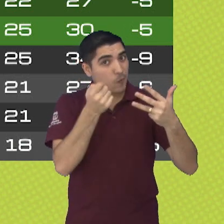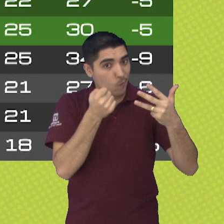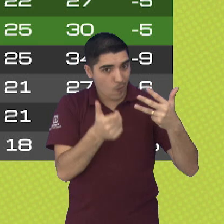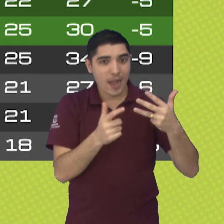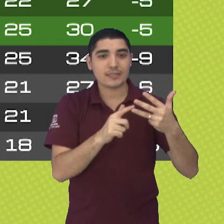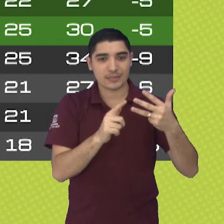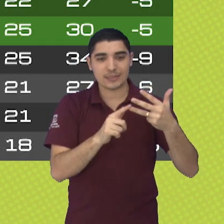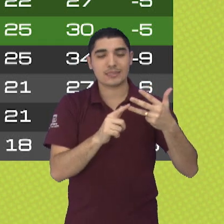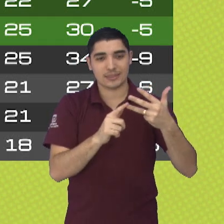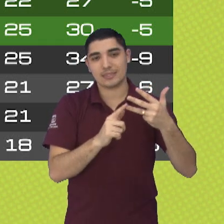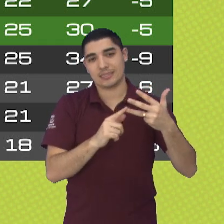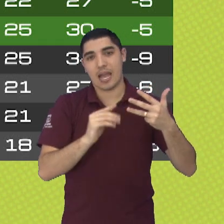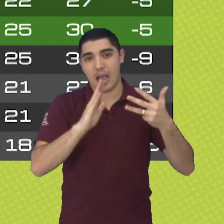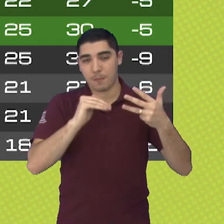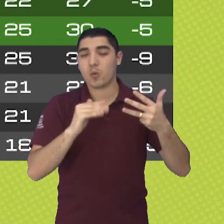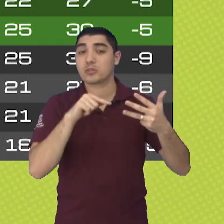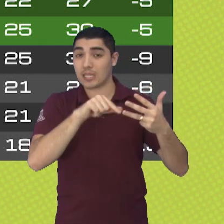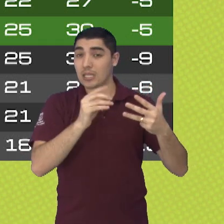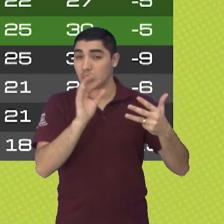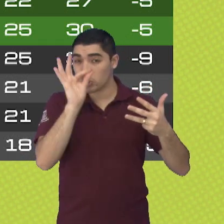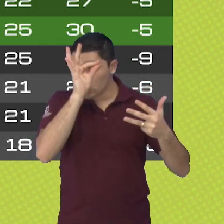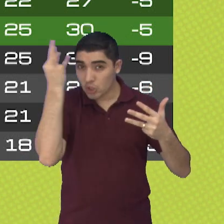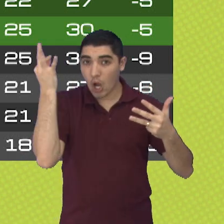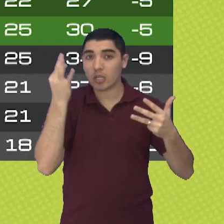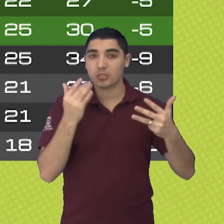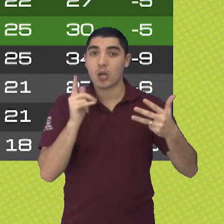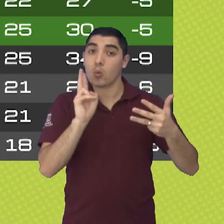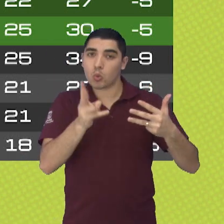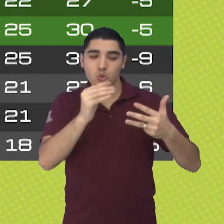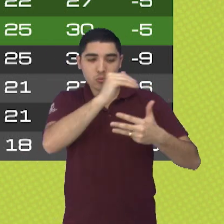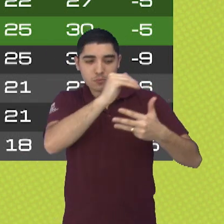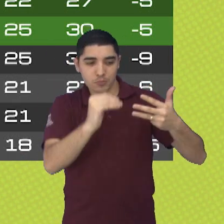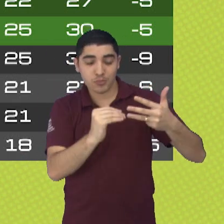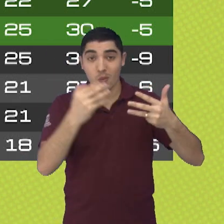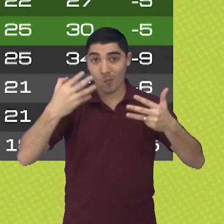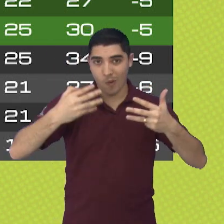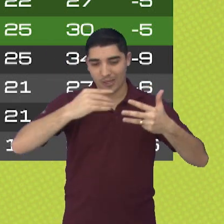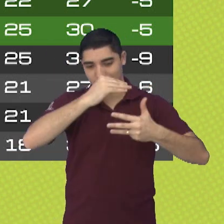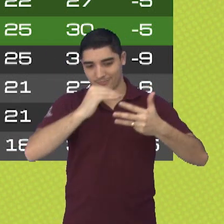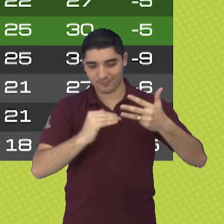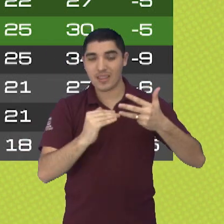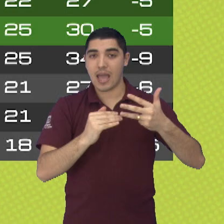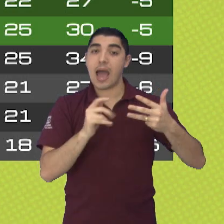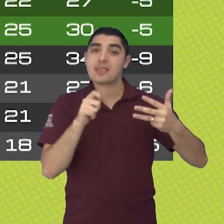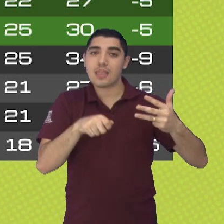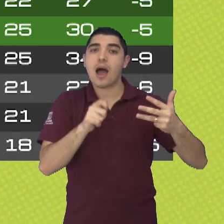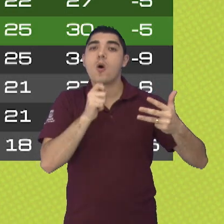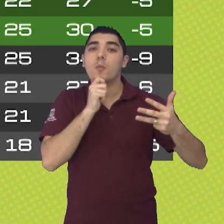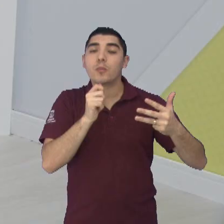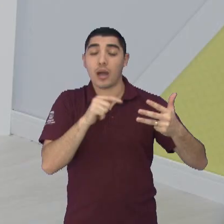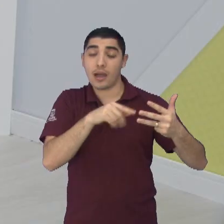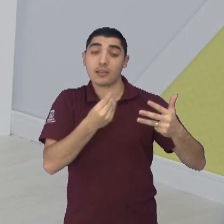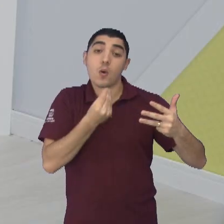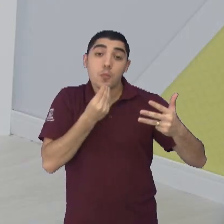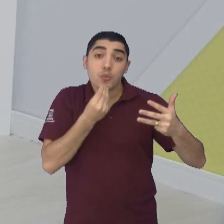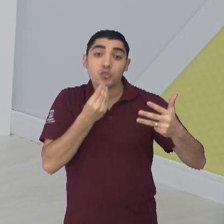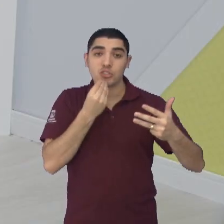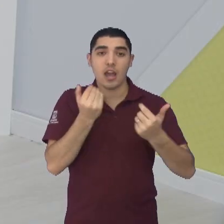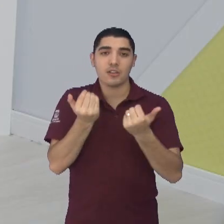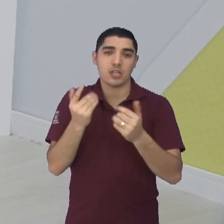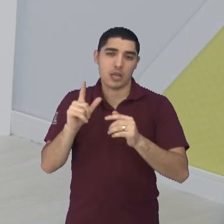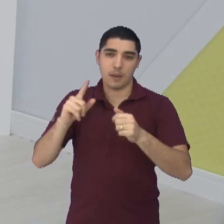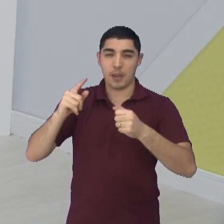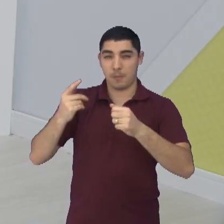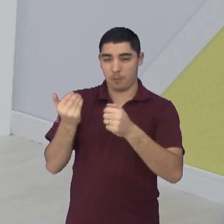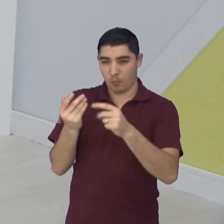Ele acabou dando sorte, mesmo perdendo, ainda ficou entre os 4 primeiros, o que lhe garante a chance de disputar em casa a decisão de